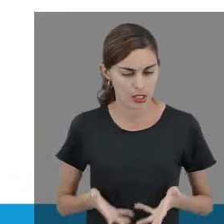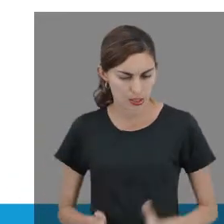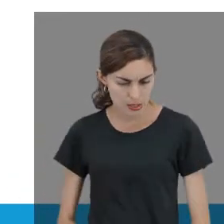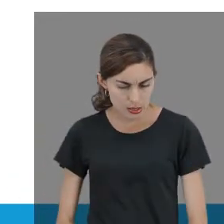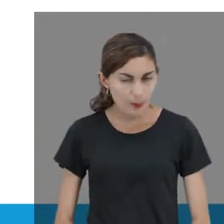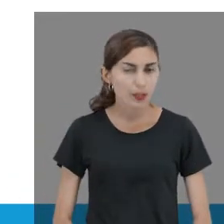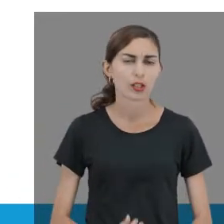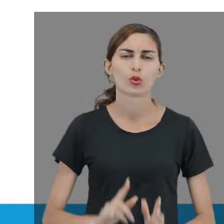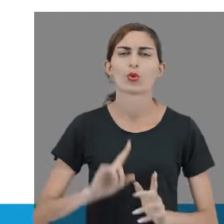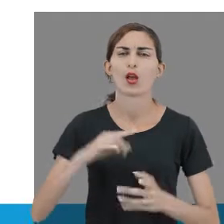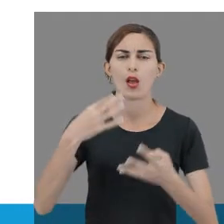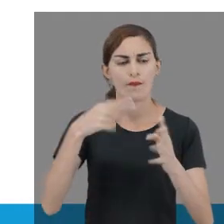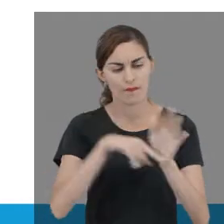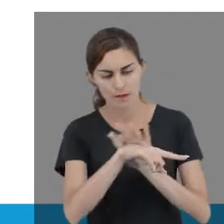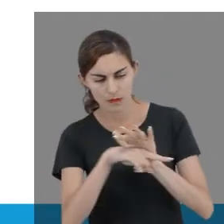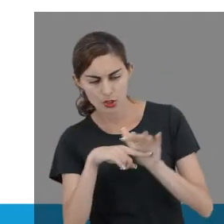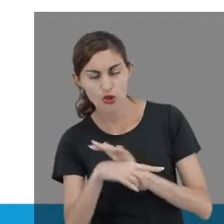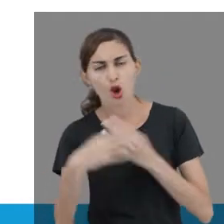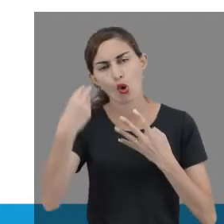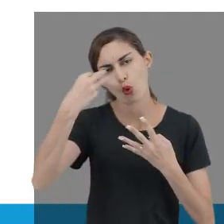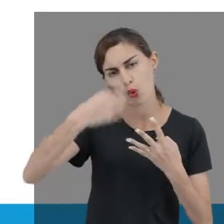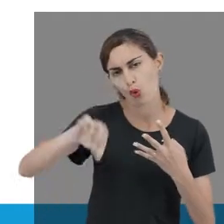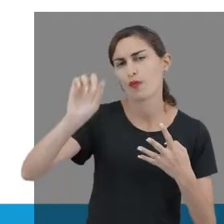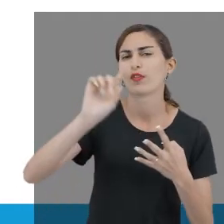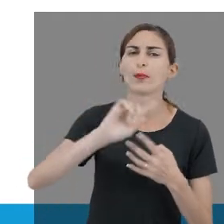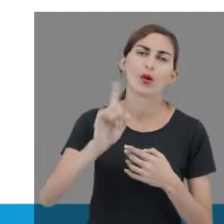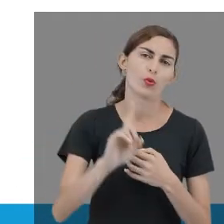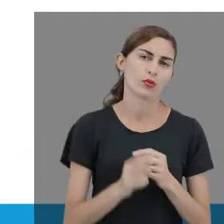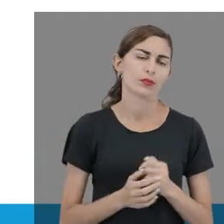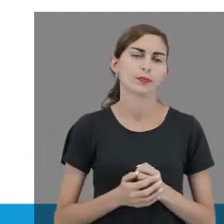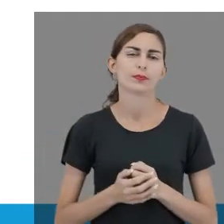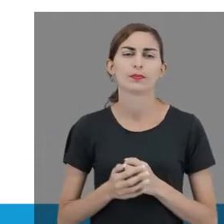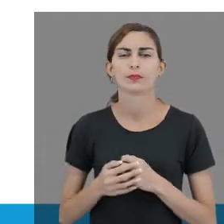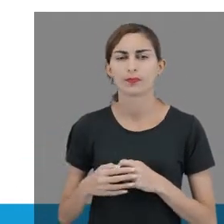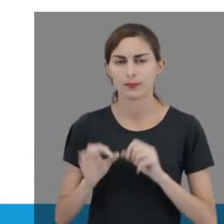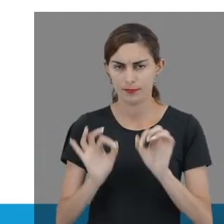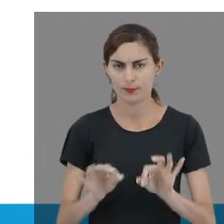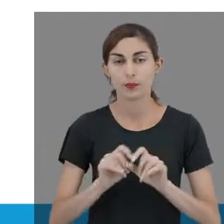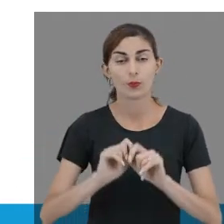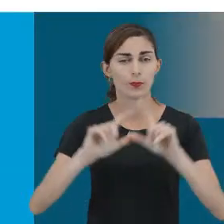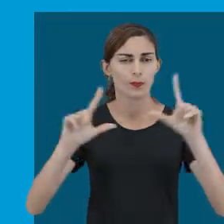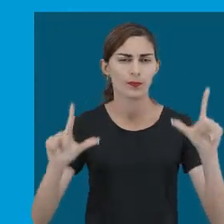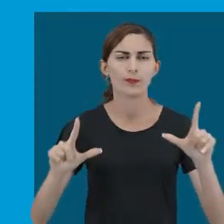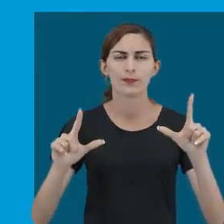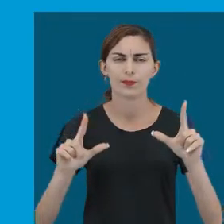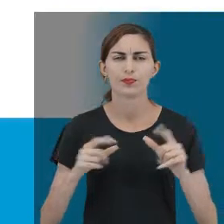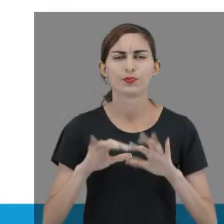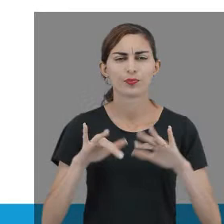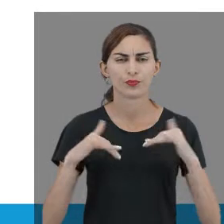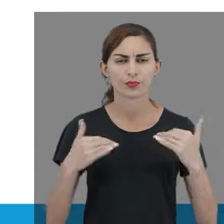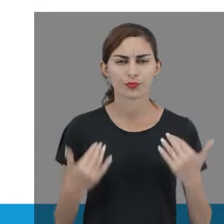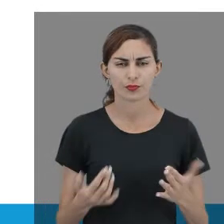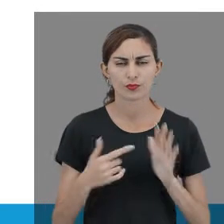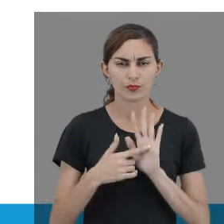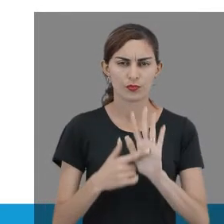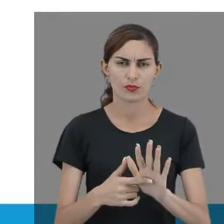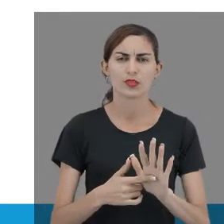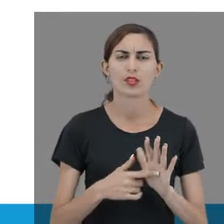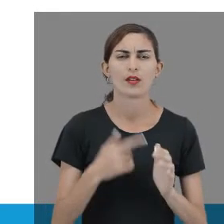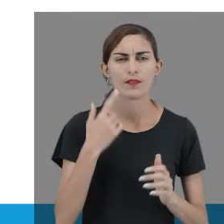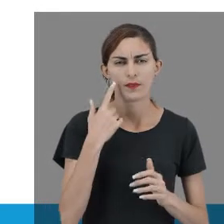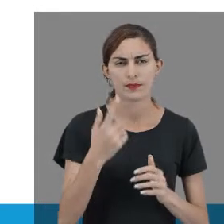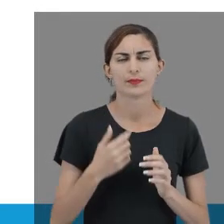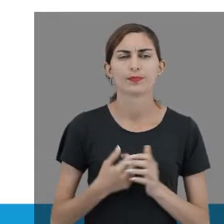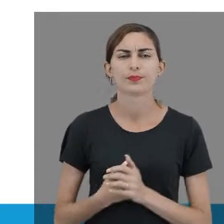notifica. Depois, no nascimento ou durante a gestação, ela vai ser melhor investigada para confirmar ou não, certo? Nesse